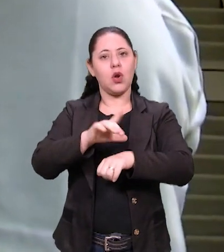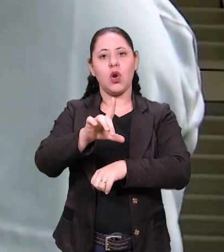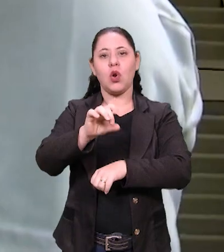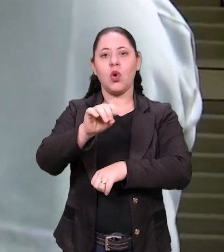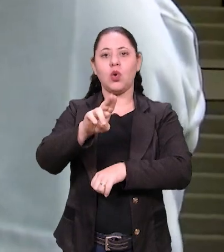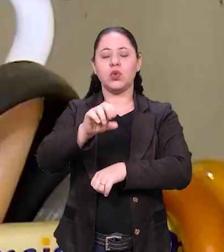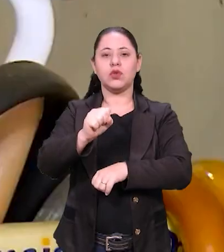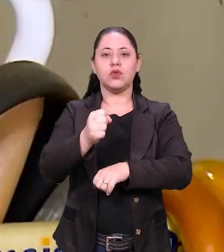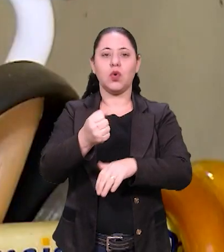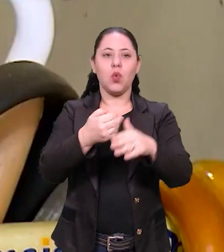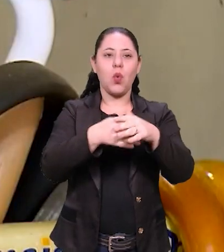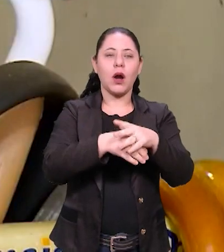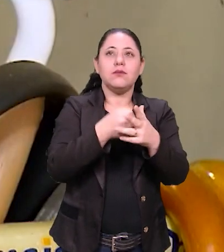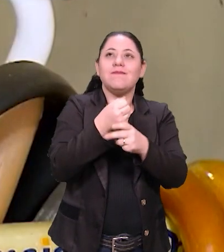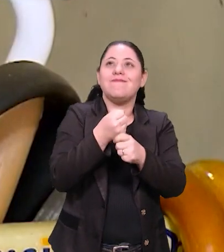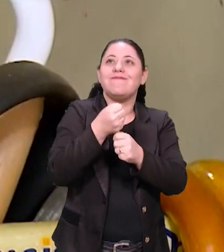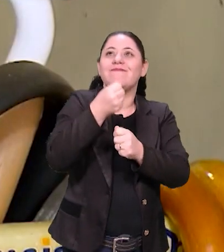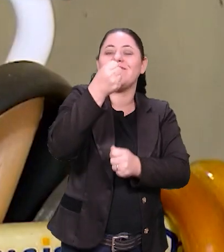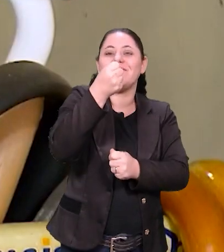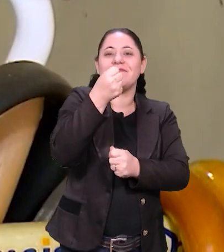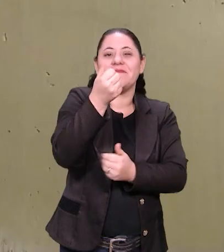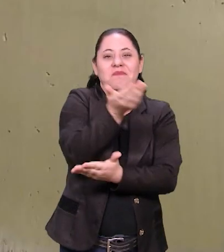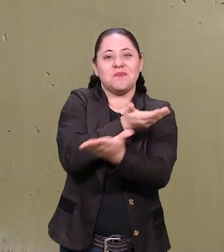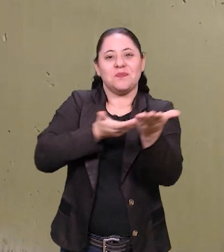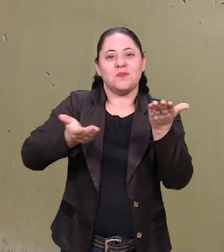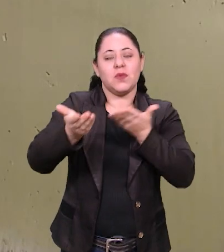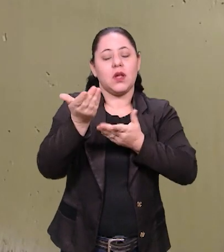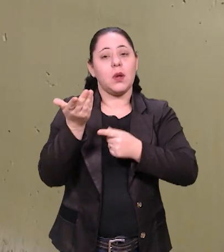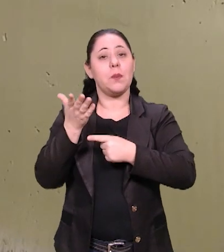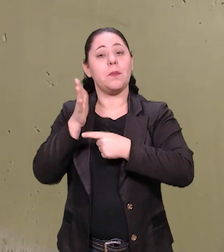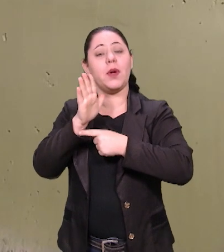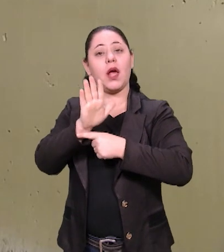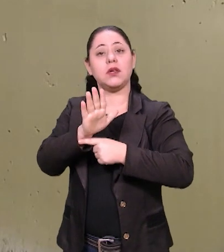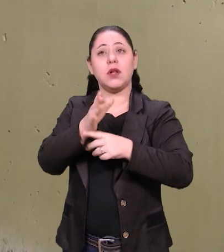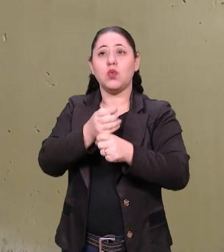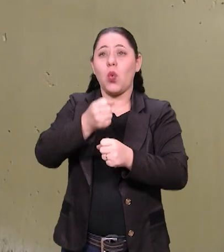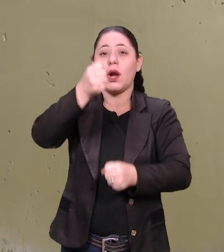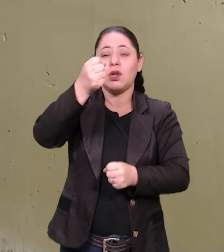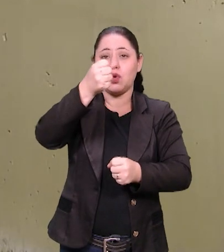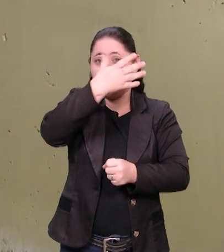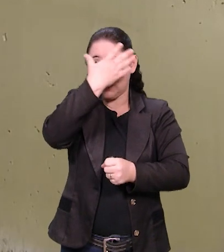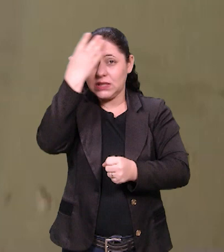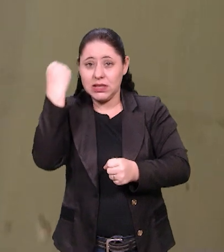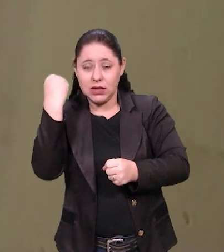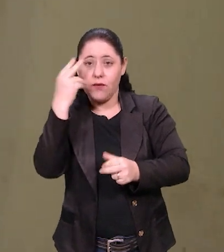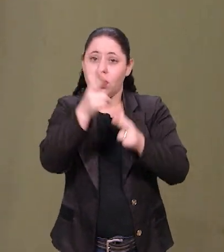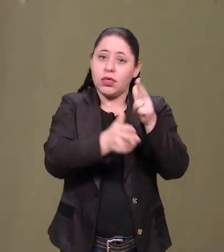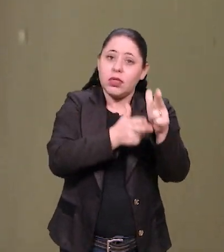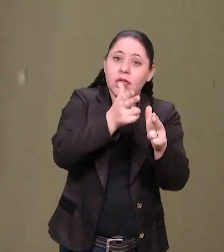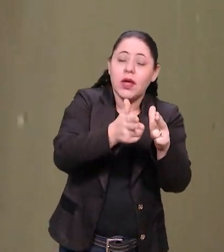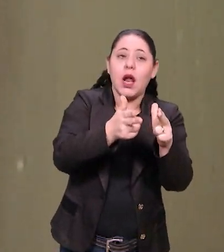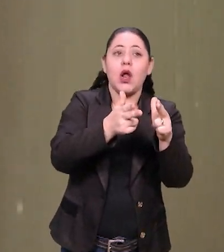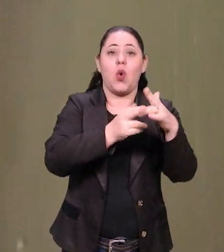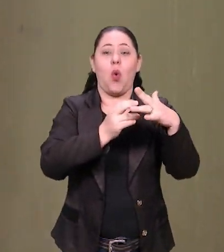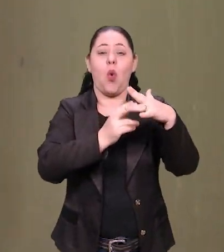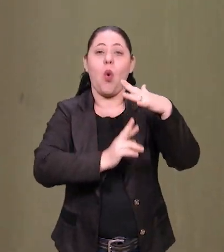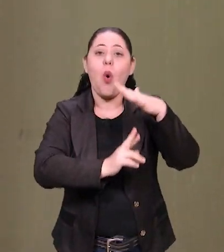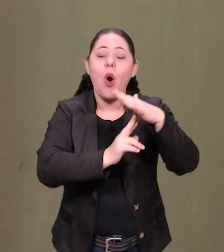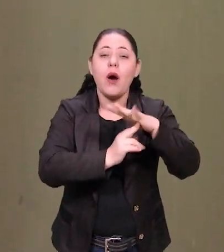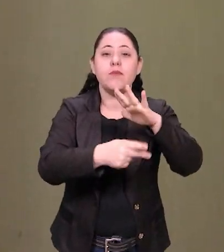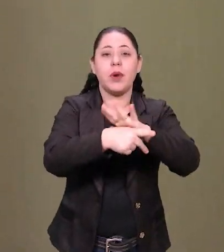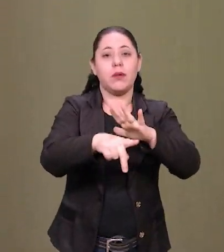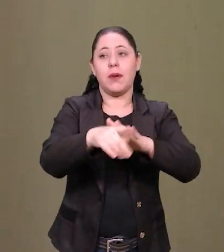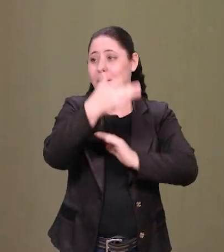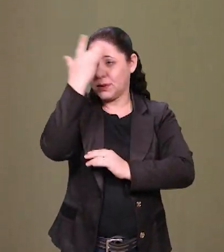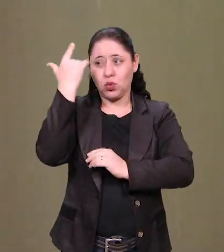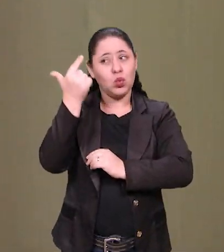Lourdes criou o projeto Guarda-Chuva Compartilhado, que empresta guarda-chuvas esquecidos nos trens e nas estações para